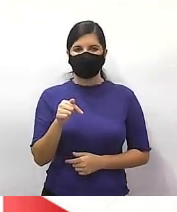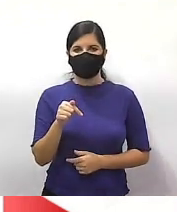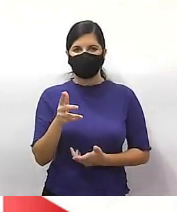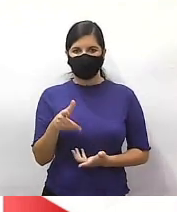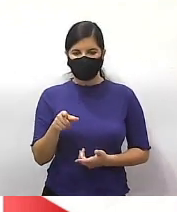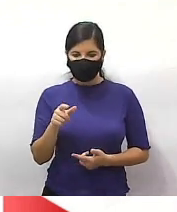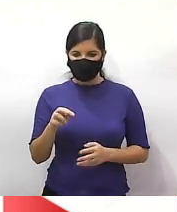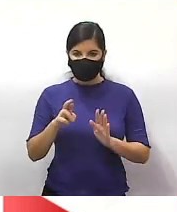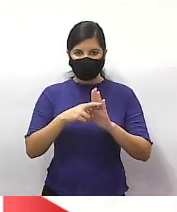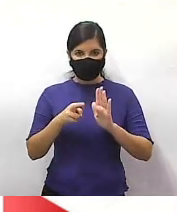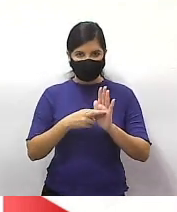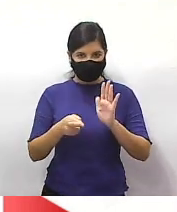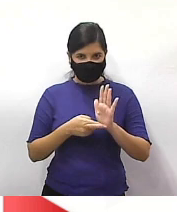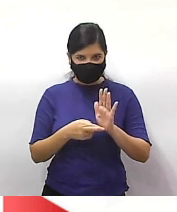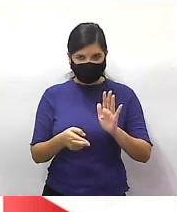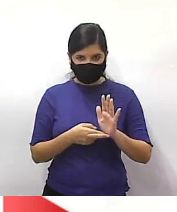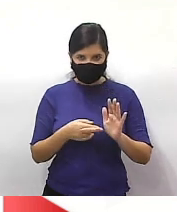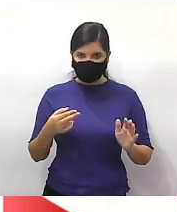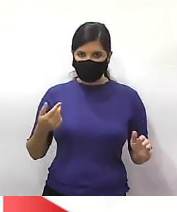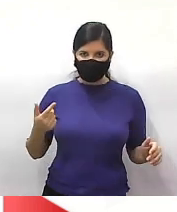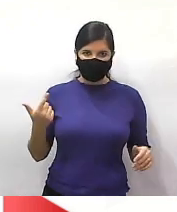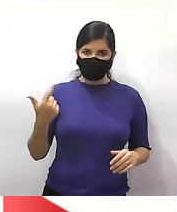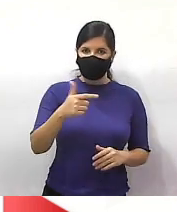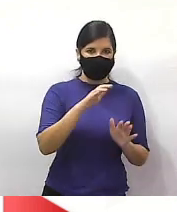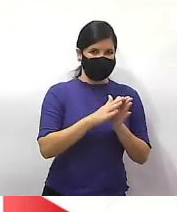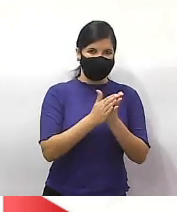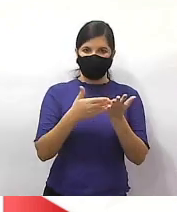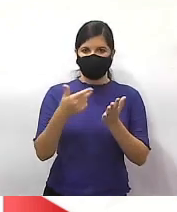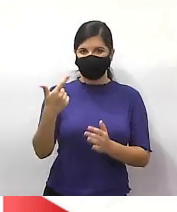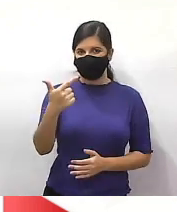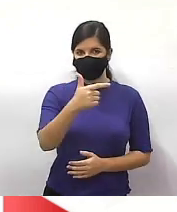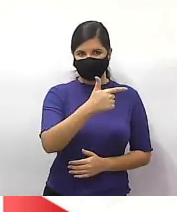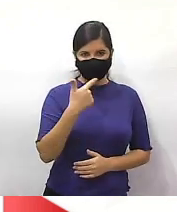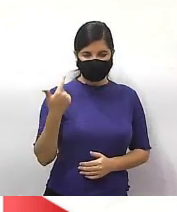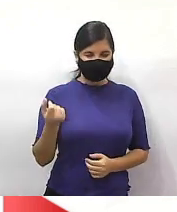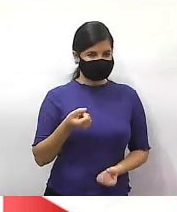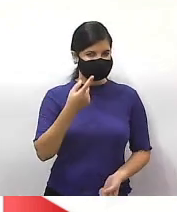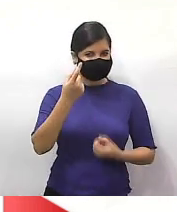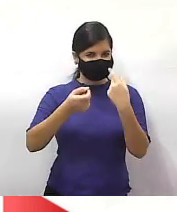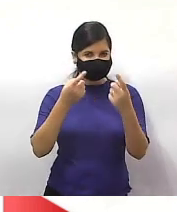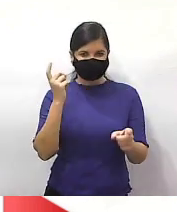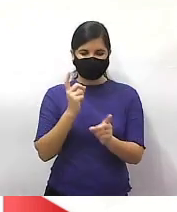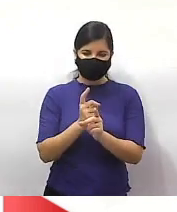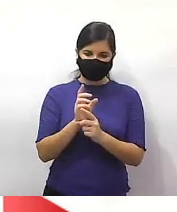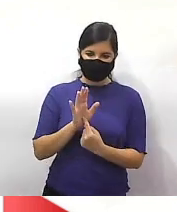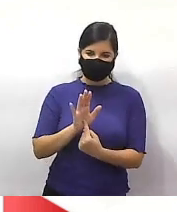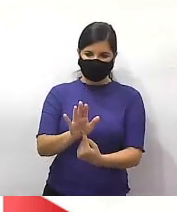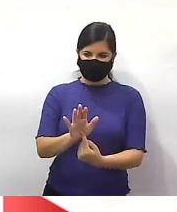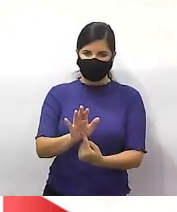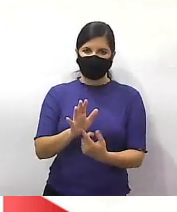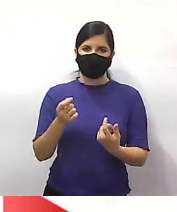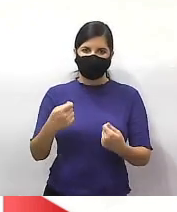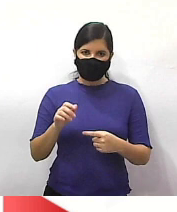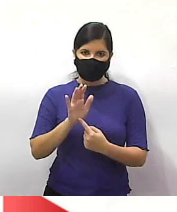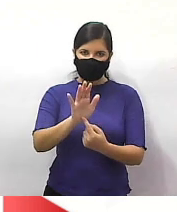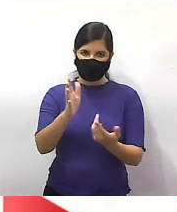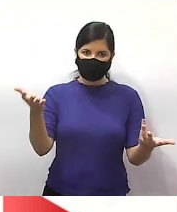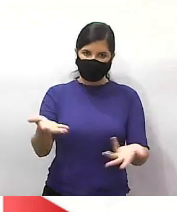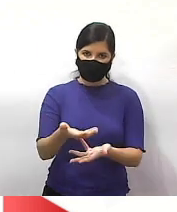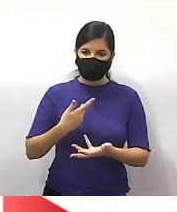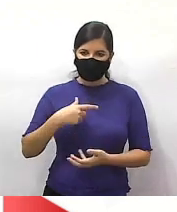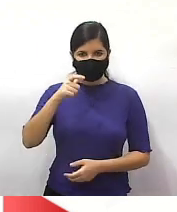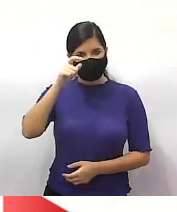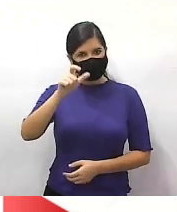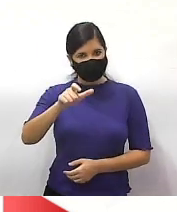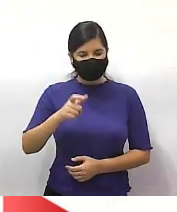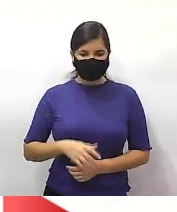que essa regra não tem em muitos livros didáticos não, muito raro de serem mostradas e a gente precisa mostrar para você porque ela é